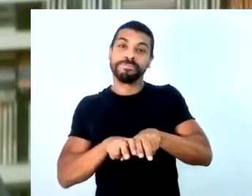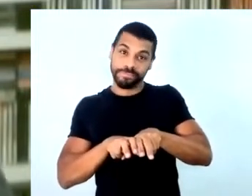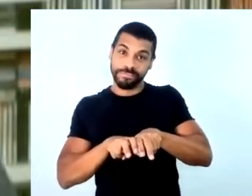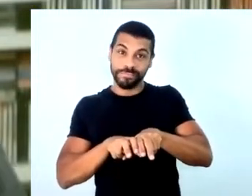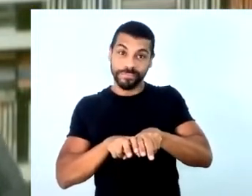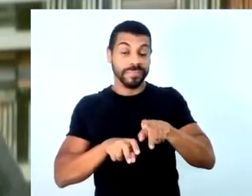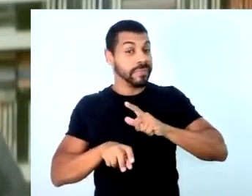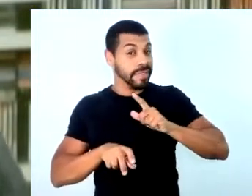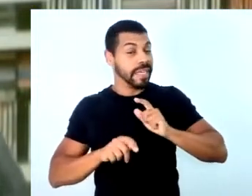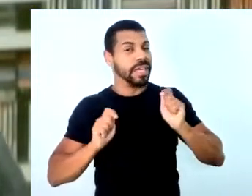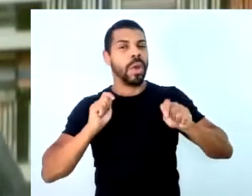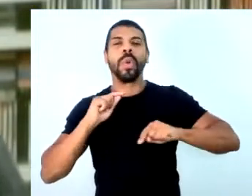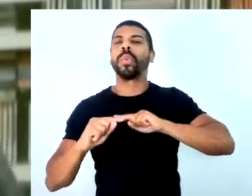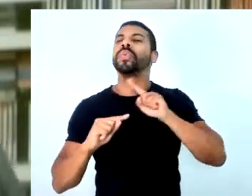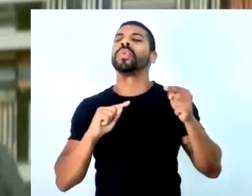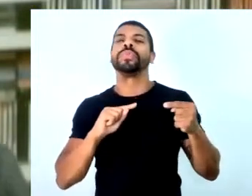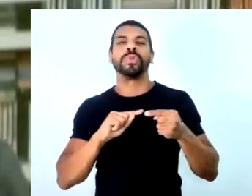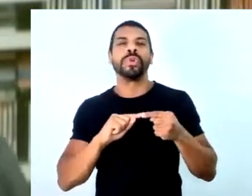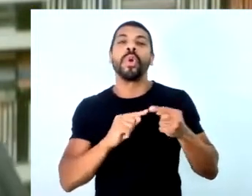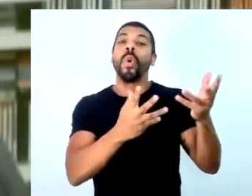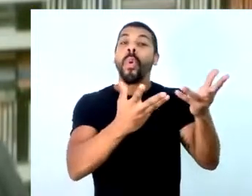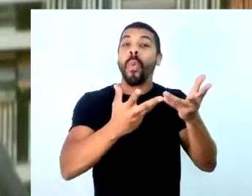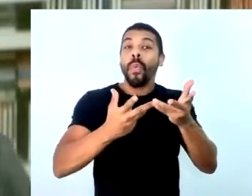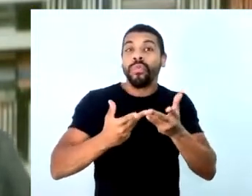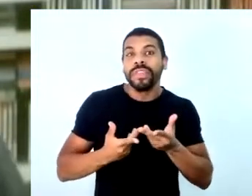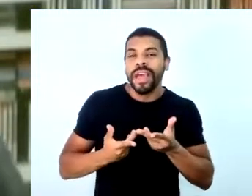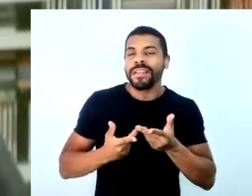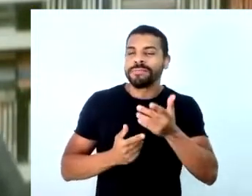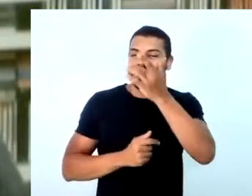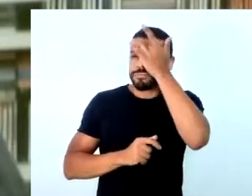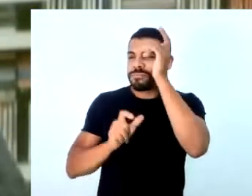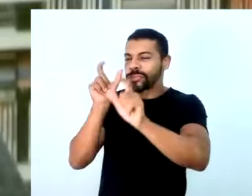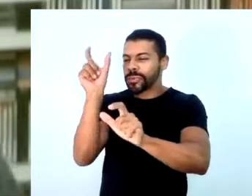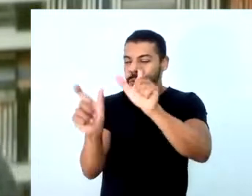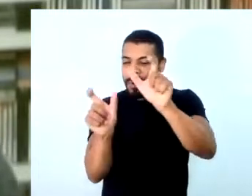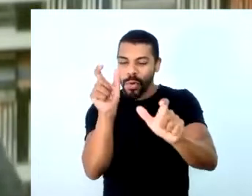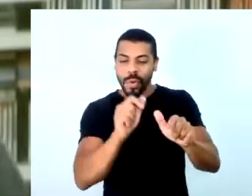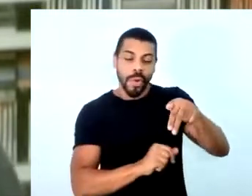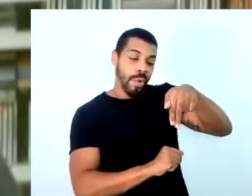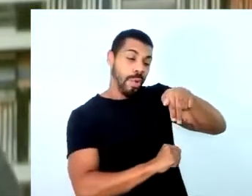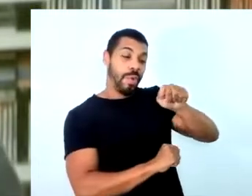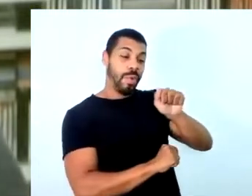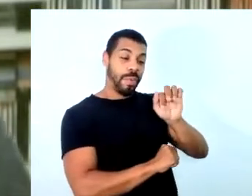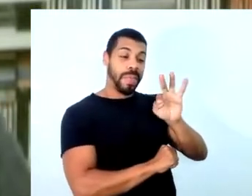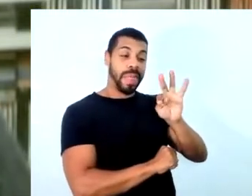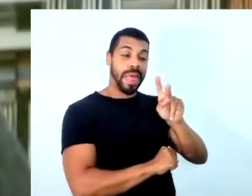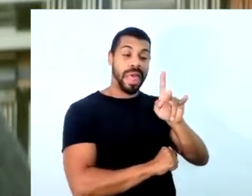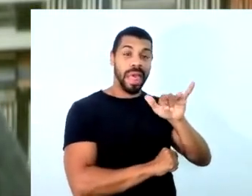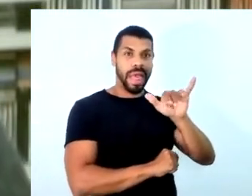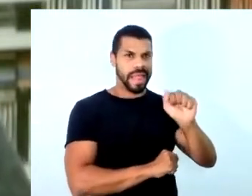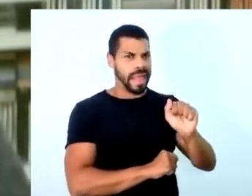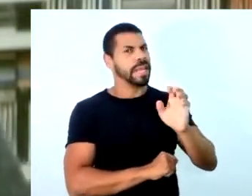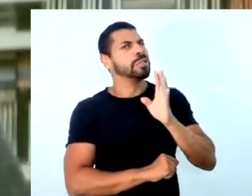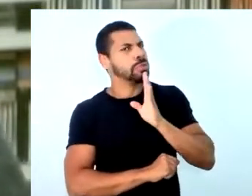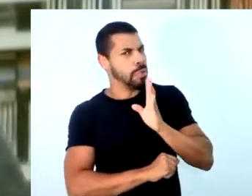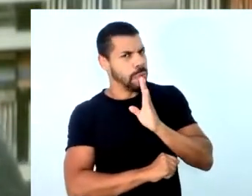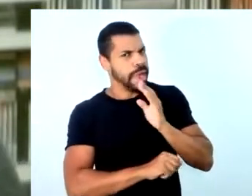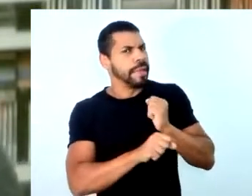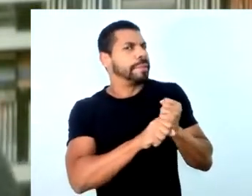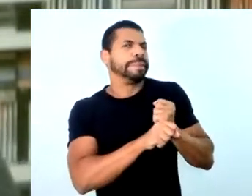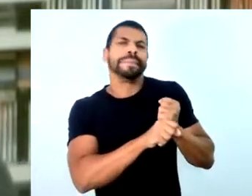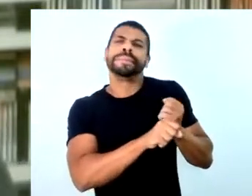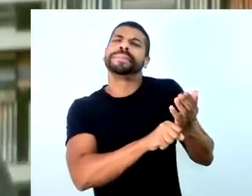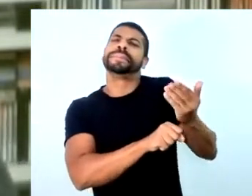parceria, em que a gente, por sua vez, convidamos a Natara, que é uma cineasta que a